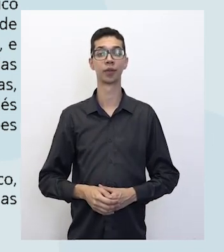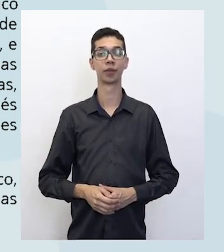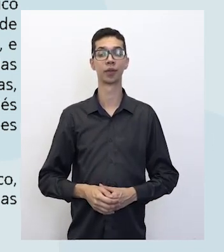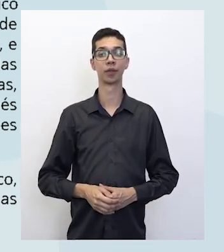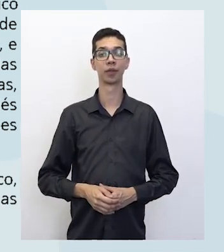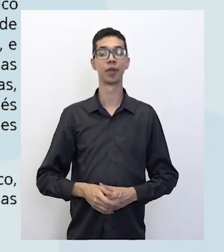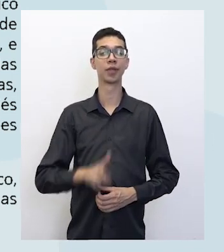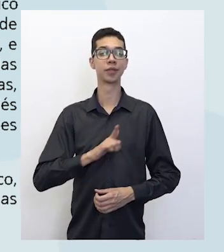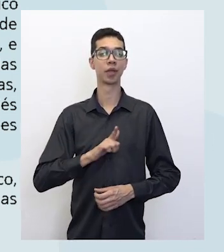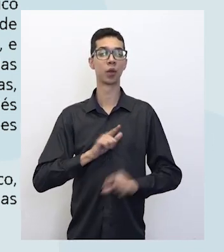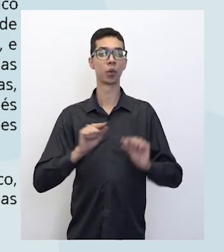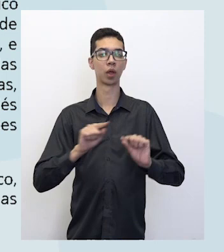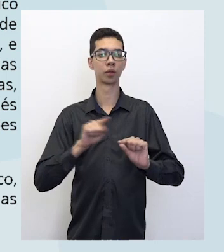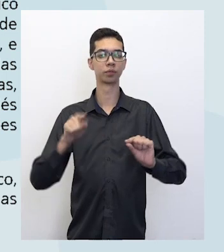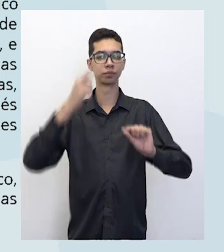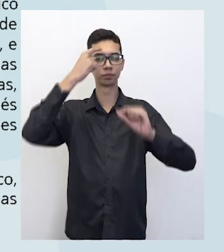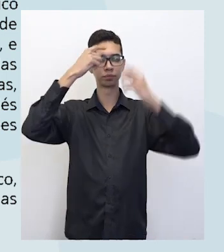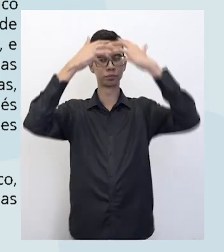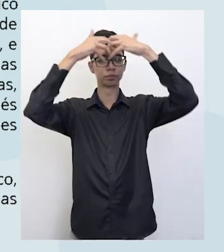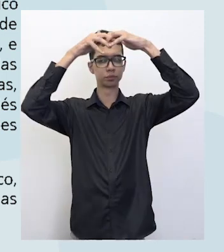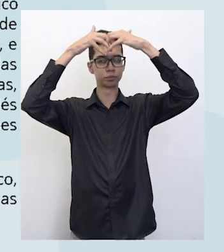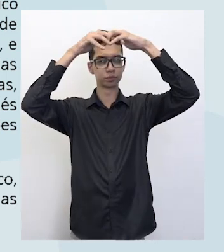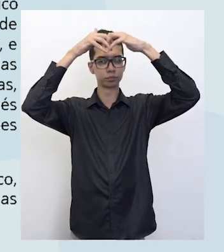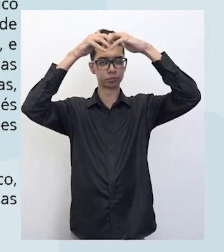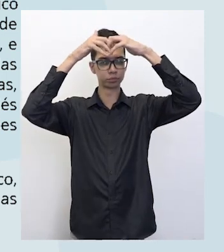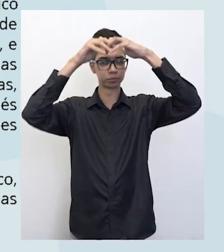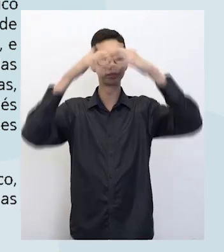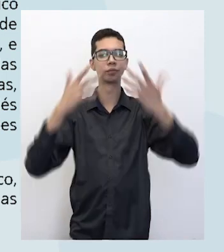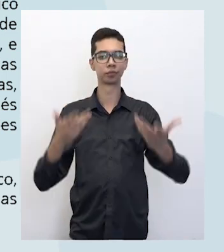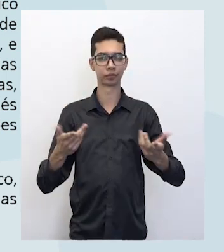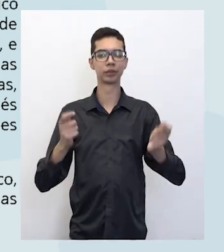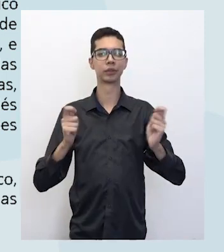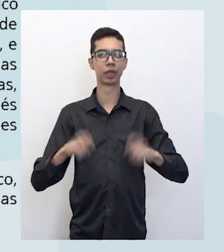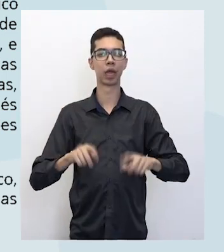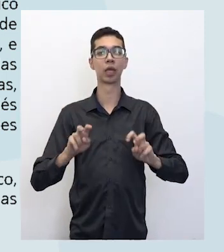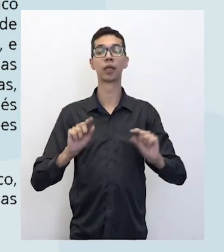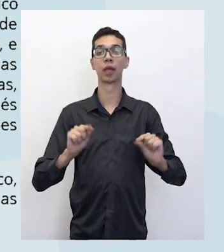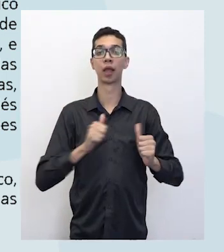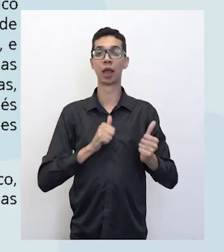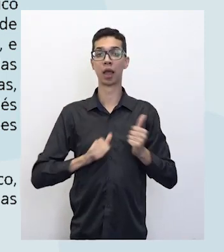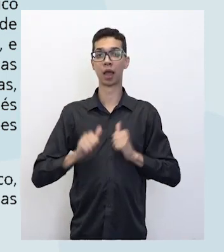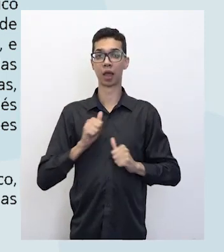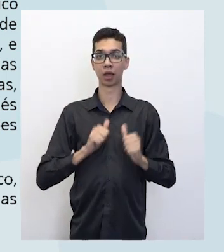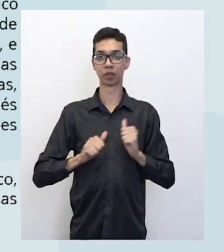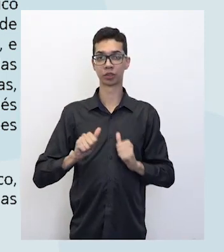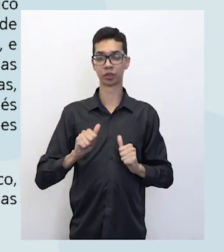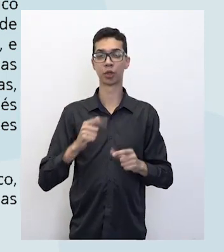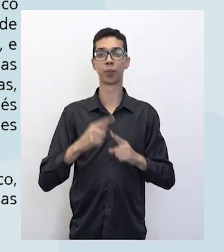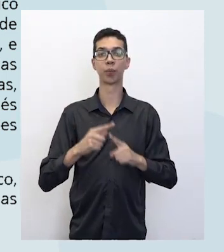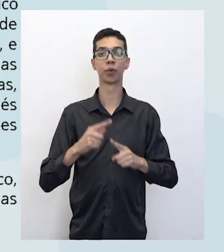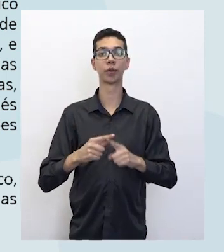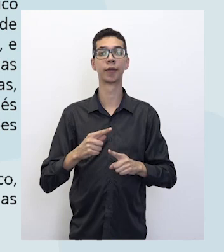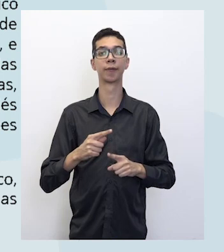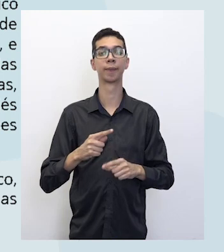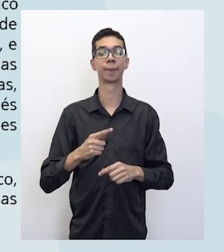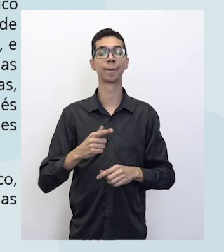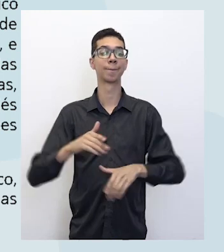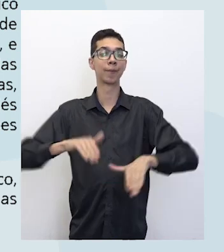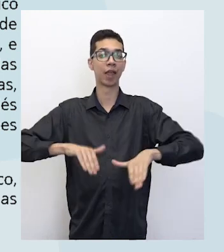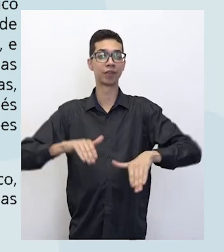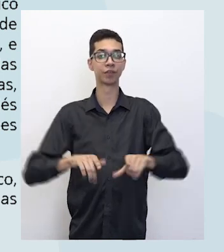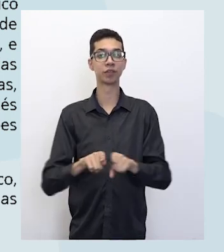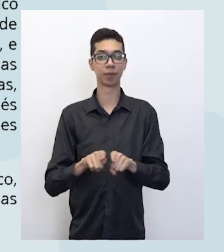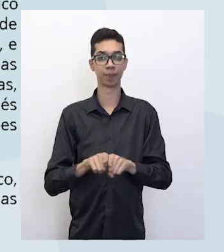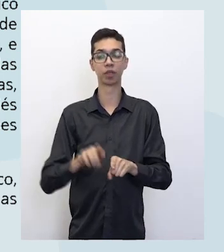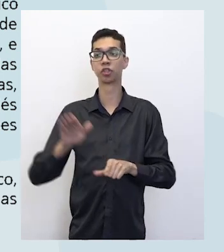ter então essa intervenção mais direta, tá? Do artista que ele sai, ele interage com o seu público, às vezes ele até chama o